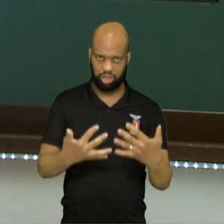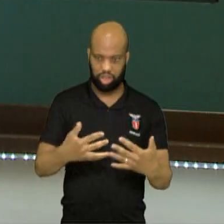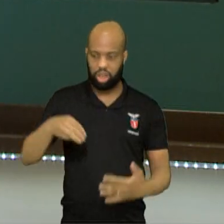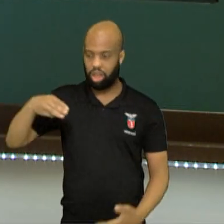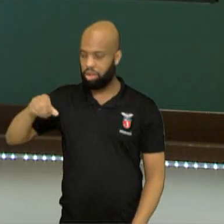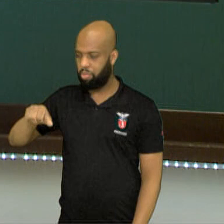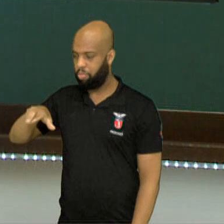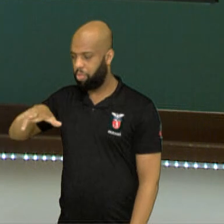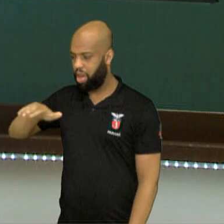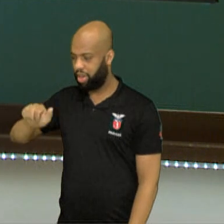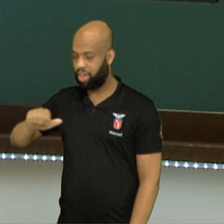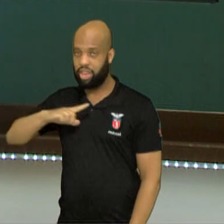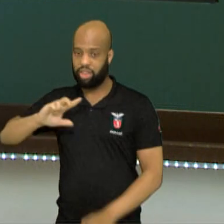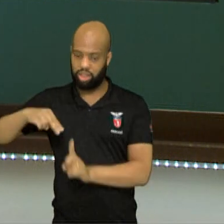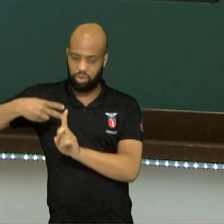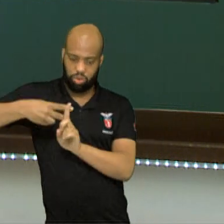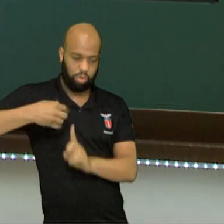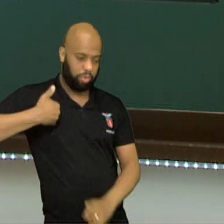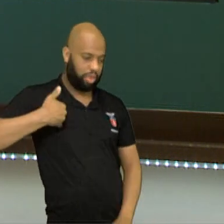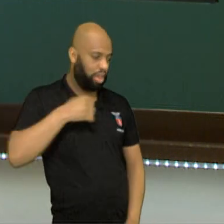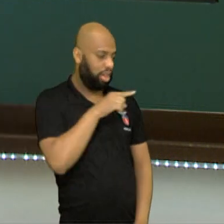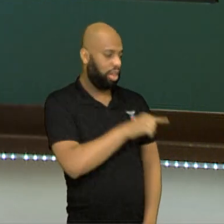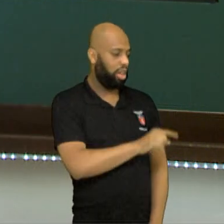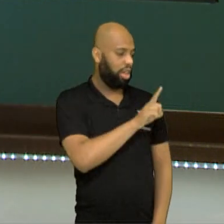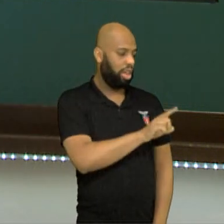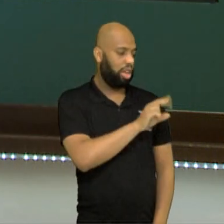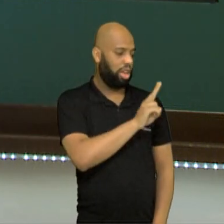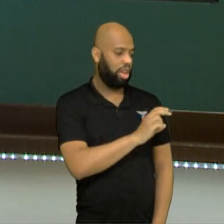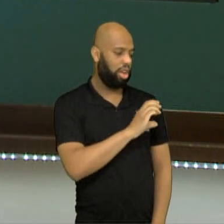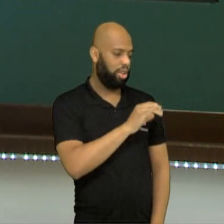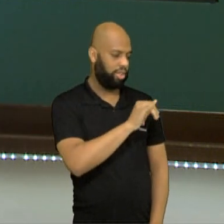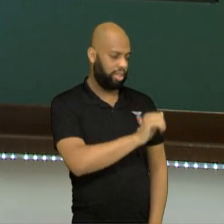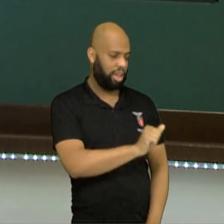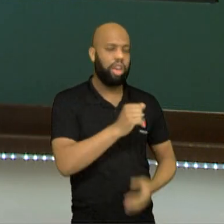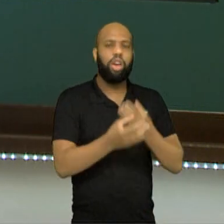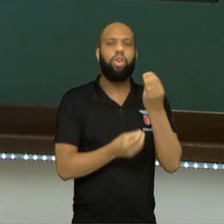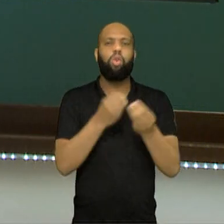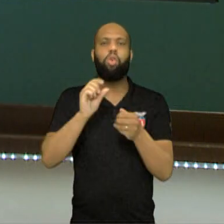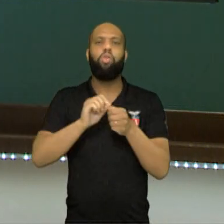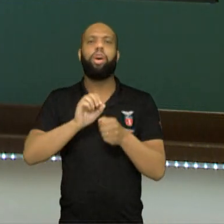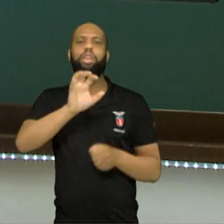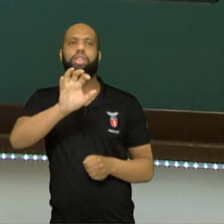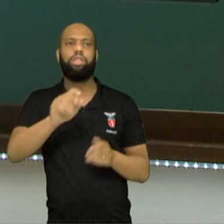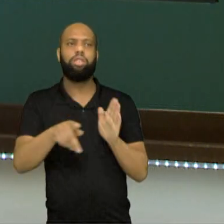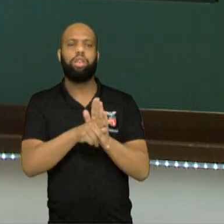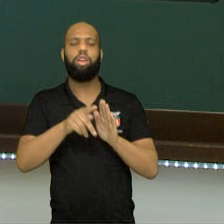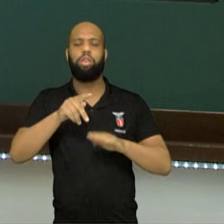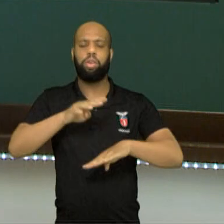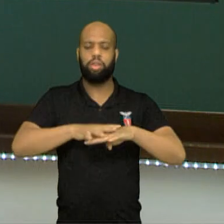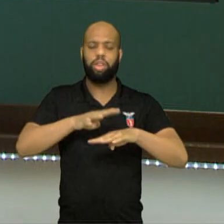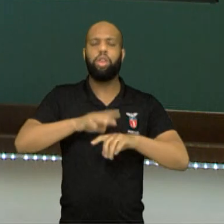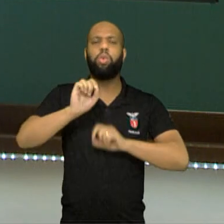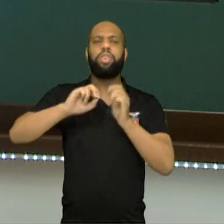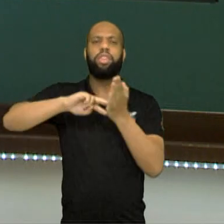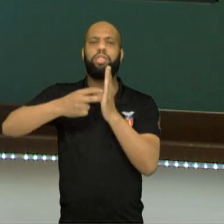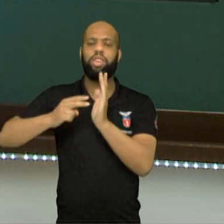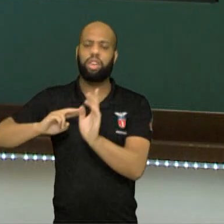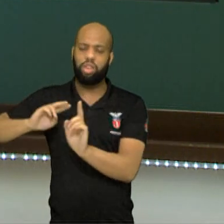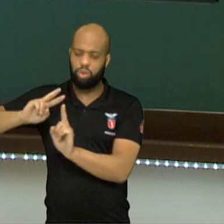Maria tem o dobro da idade de Lúcia. Como é que eu transformo isso para a linguagem matemática? O que significa o dobro de alguma